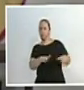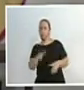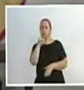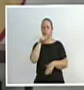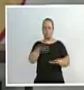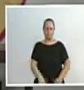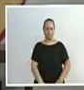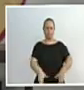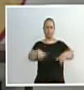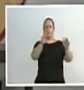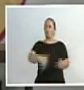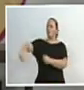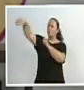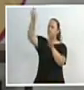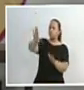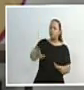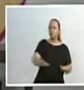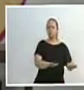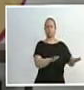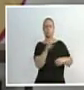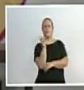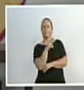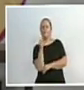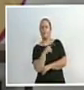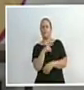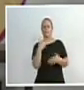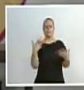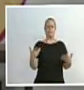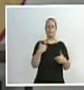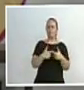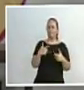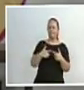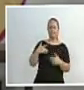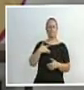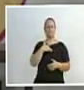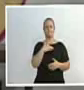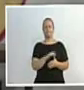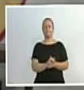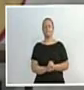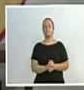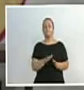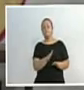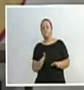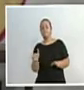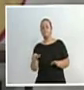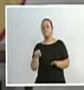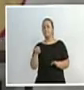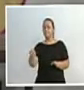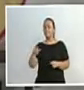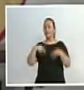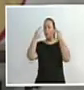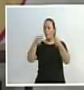maremotos com as tsunamis, as pestes, as epidemias. E na vertente humana,